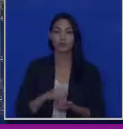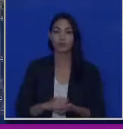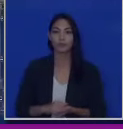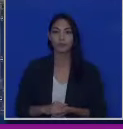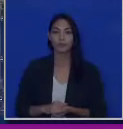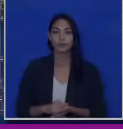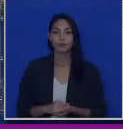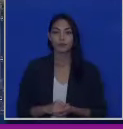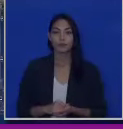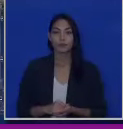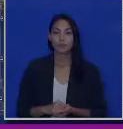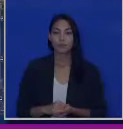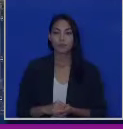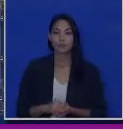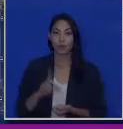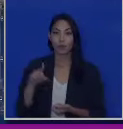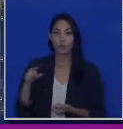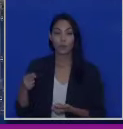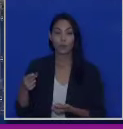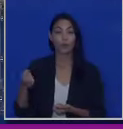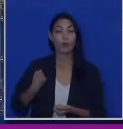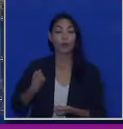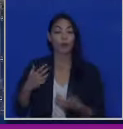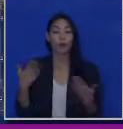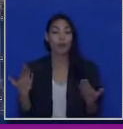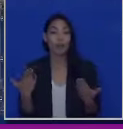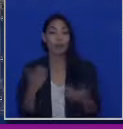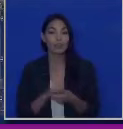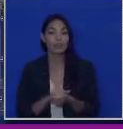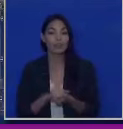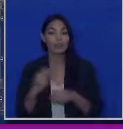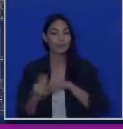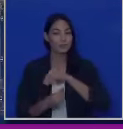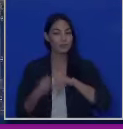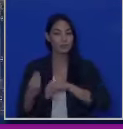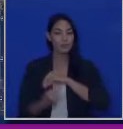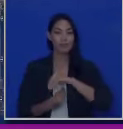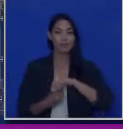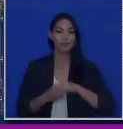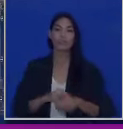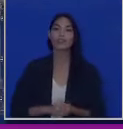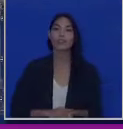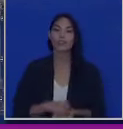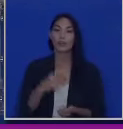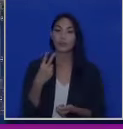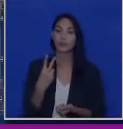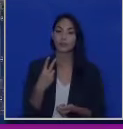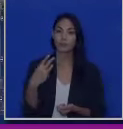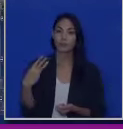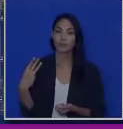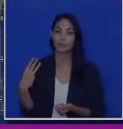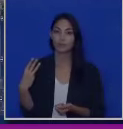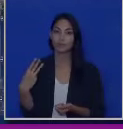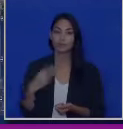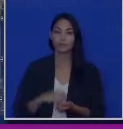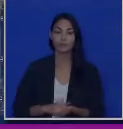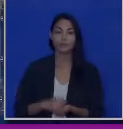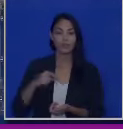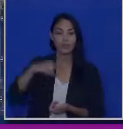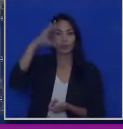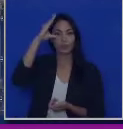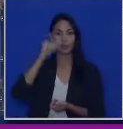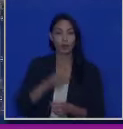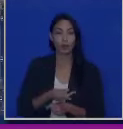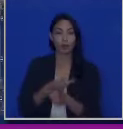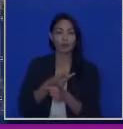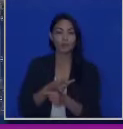2095. Qual será o próximo número? Globo girando, vem chegando mais uma bola, é número 23. Nesta